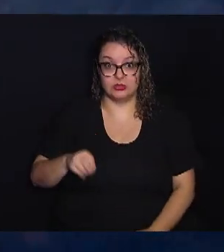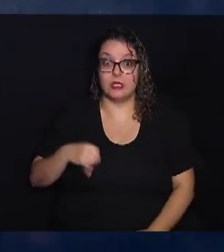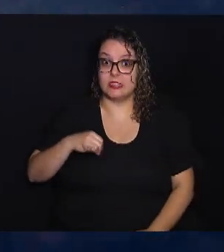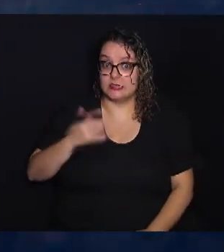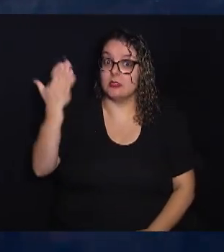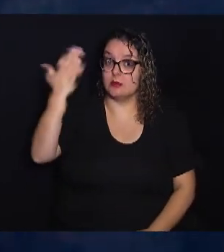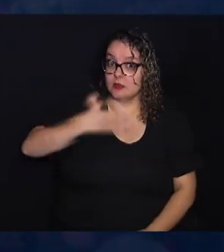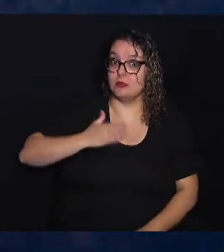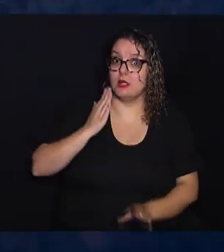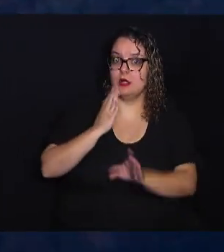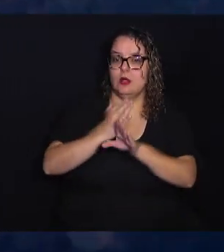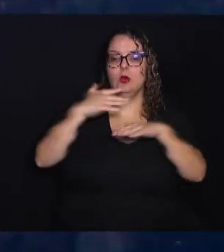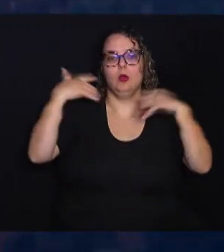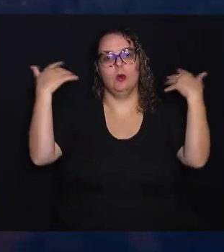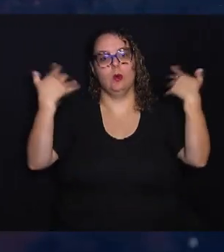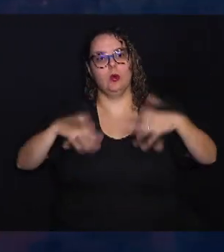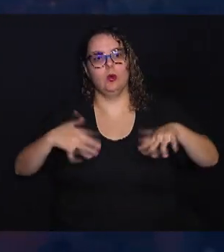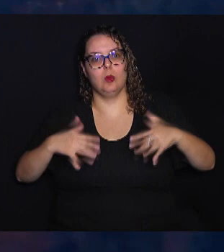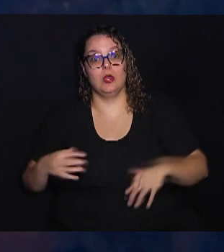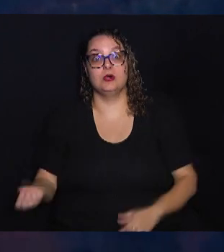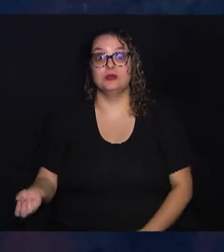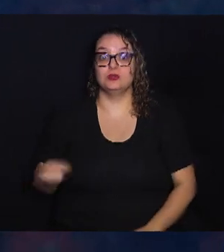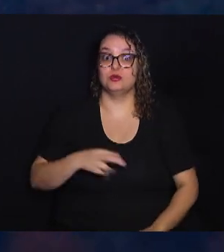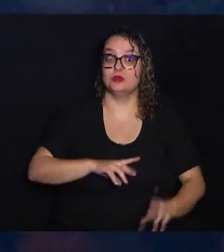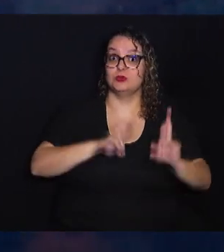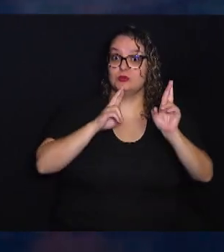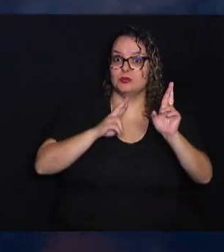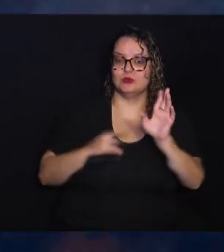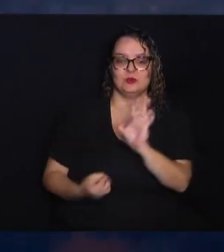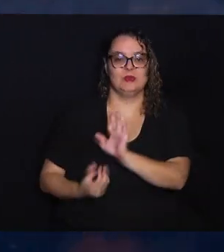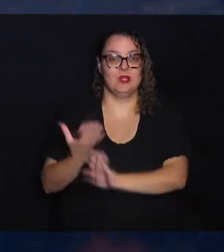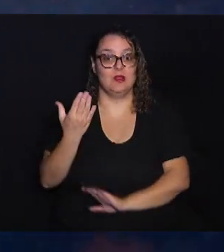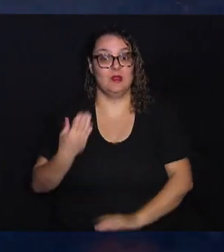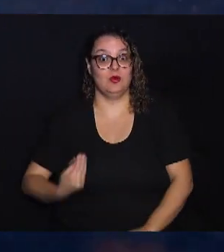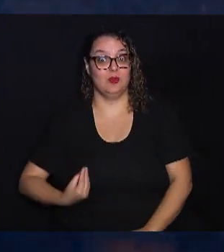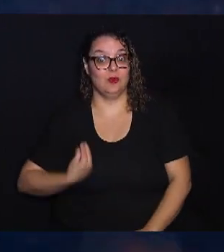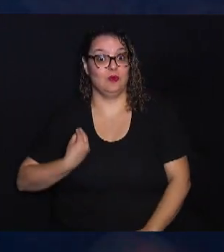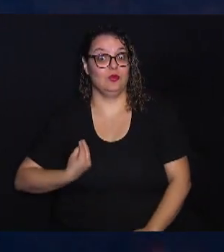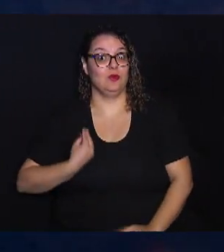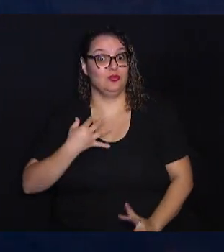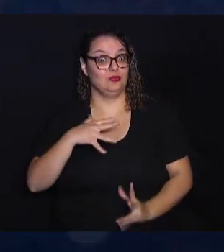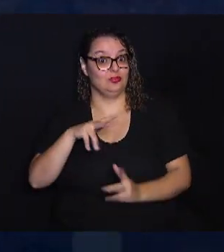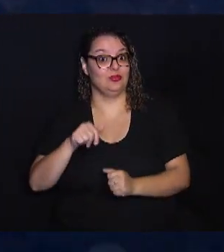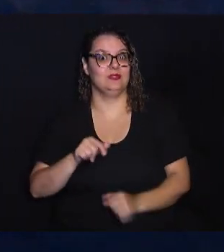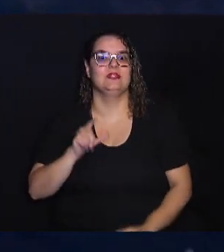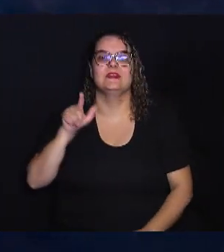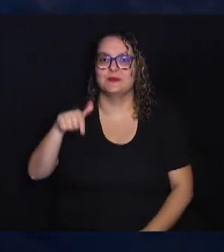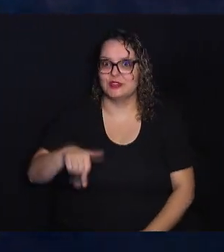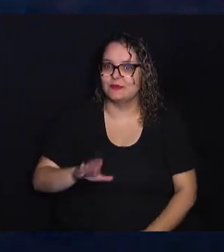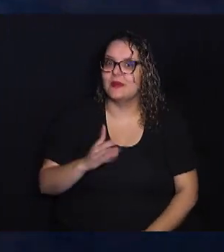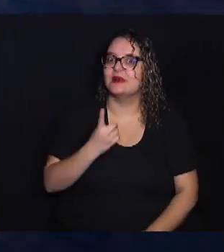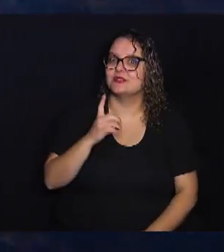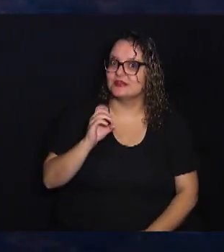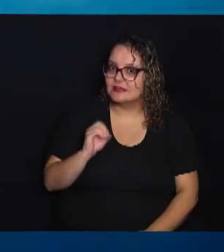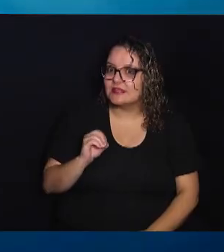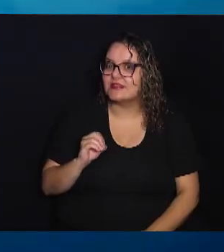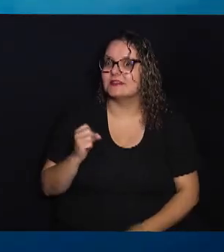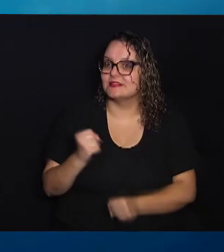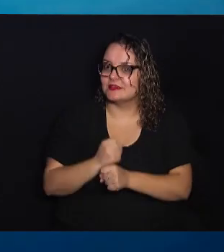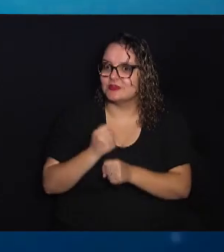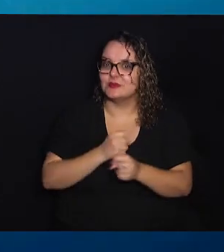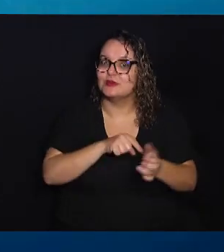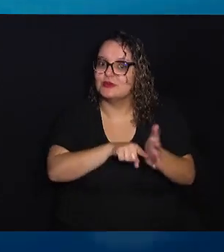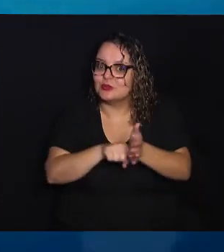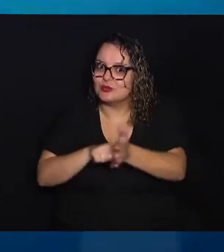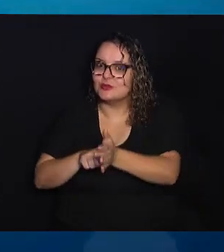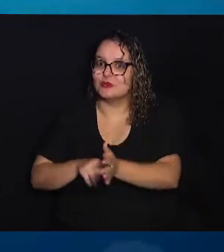capaz de gerar oxigênio. Se comprovada, a descoberta pode dar novas perspectivas sobre o surgimento de vida no planeta. Depois de mais